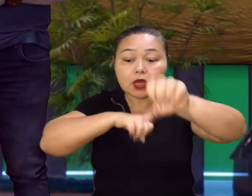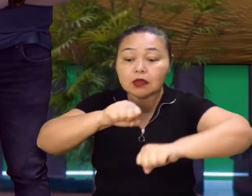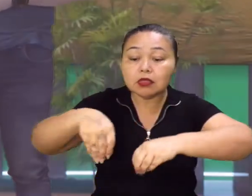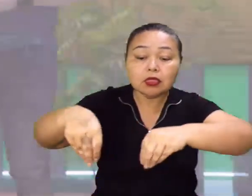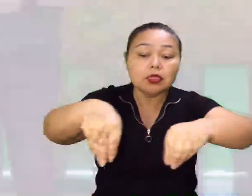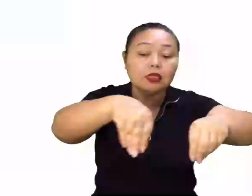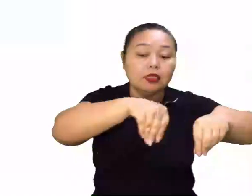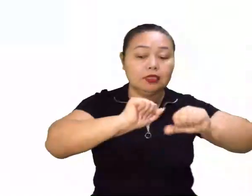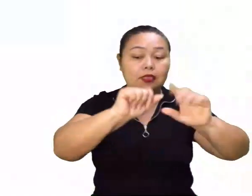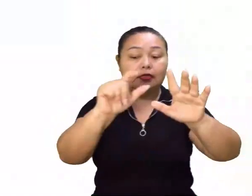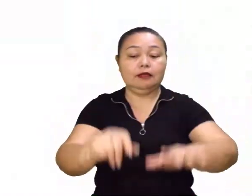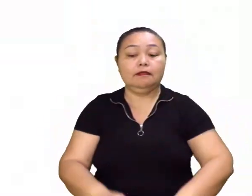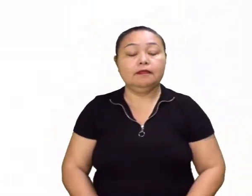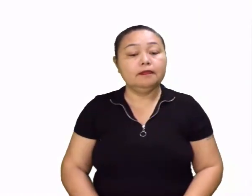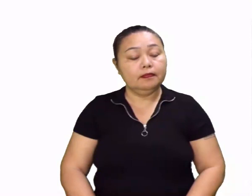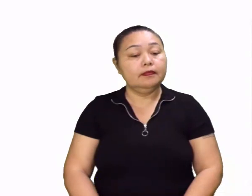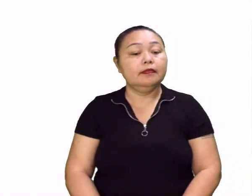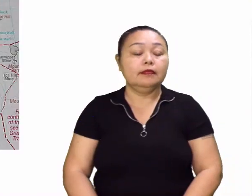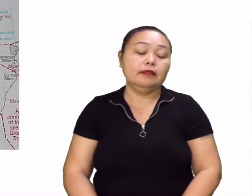lá?